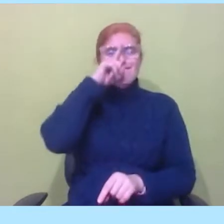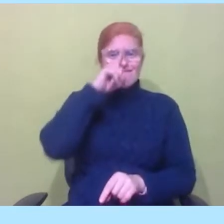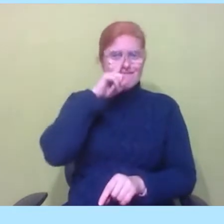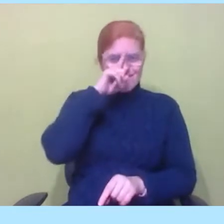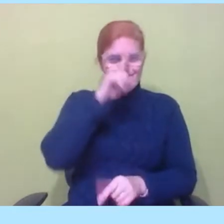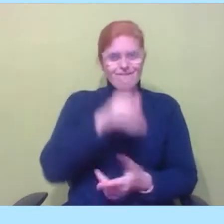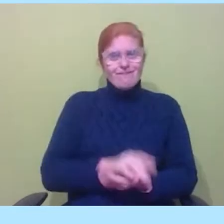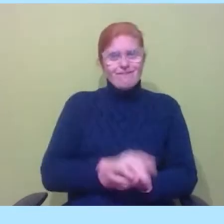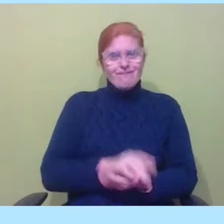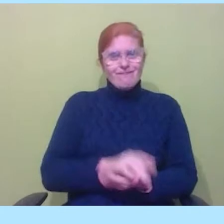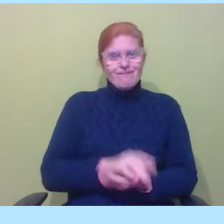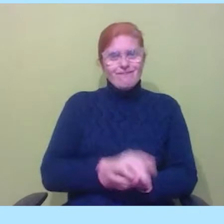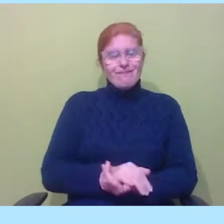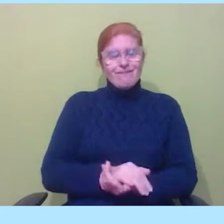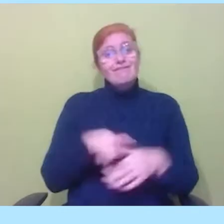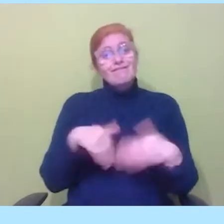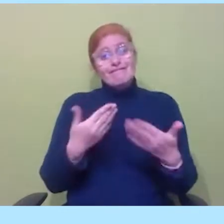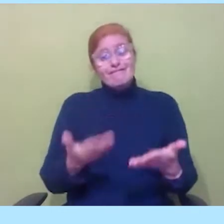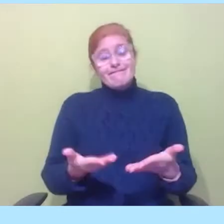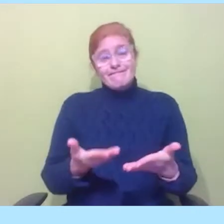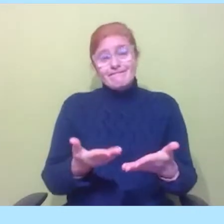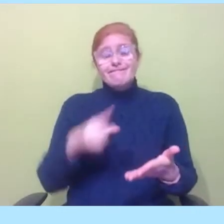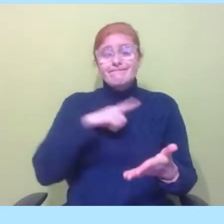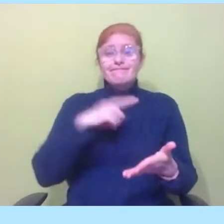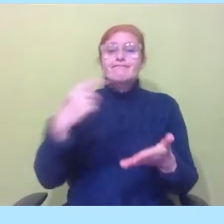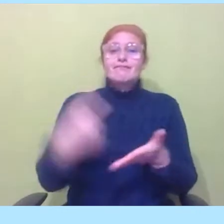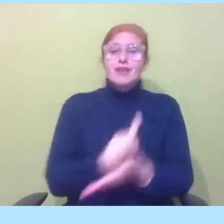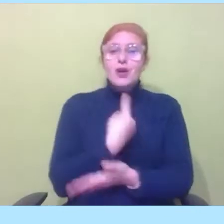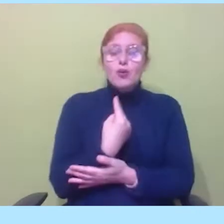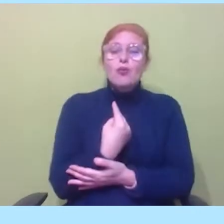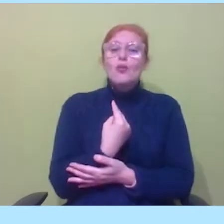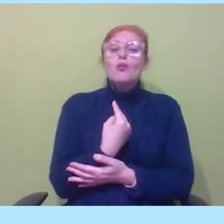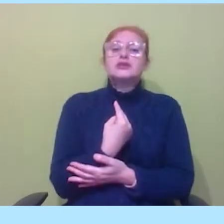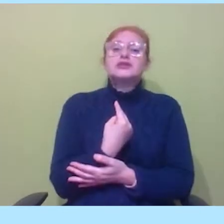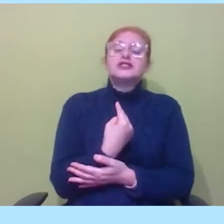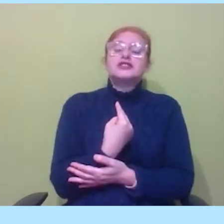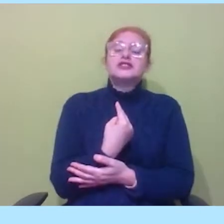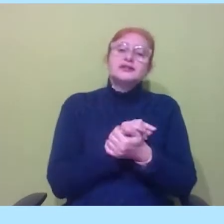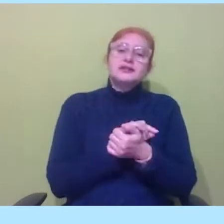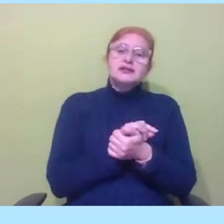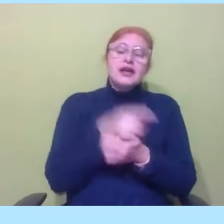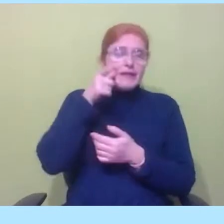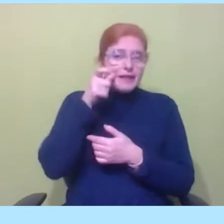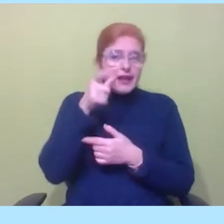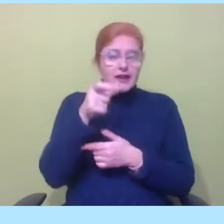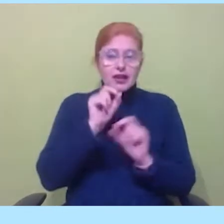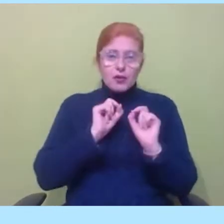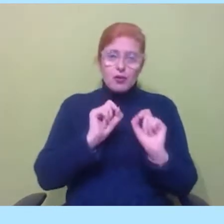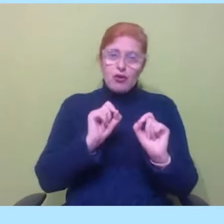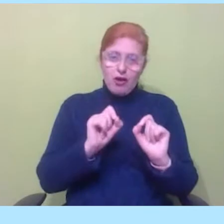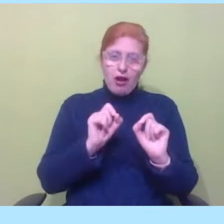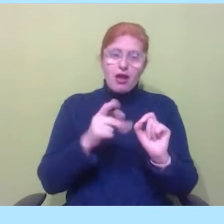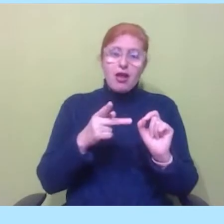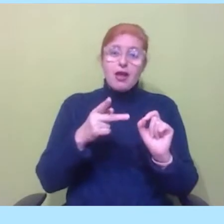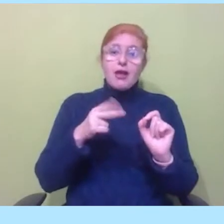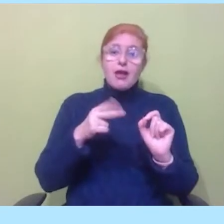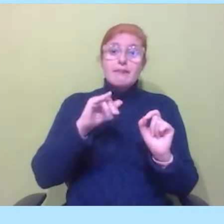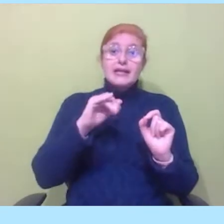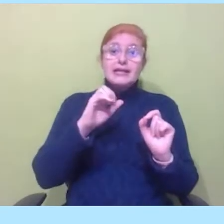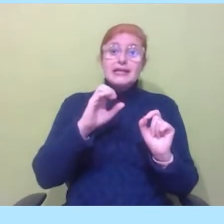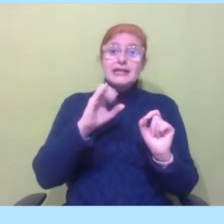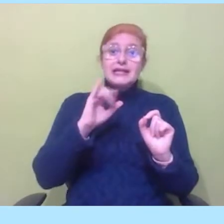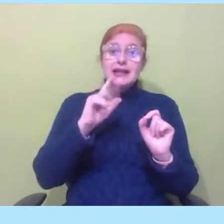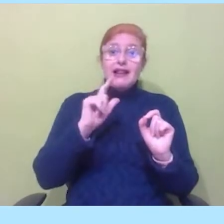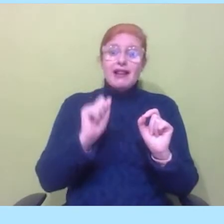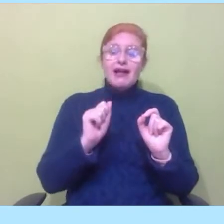Então, tem uma pergunta aqui que ficou bem interessante também, que Priscila colocou. Por exemplo, no caso da